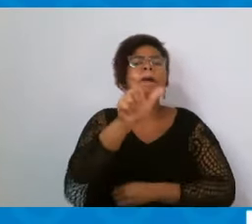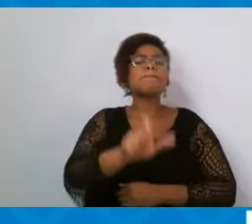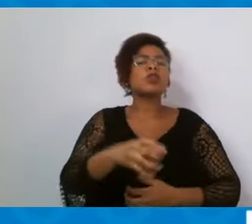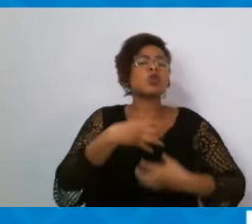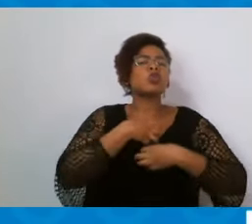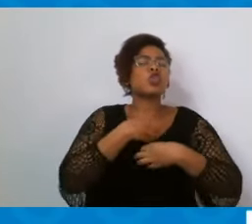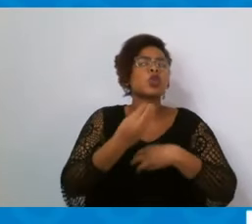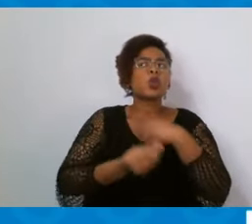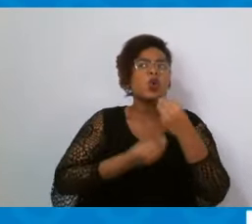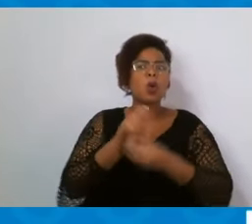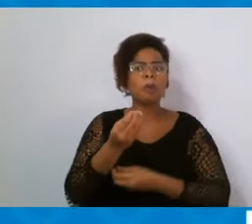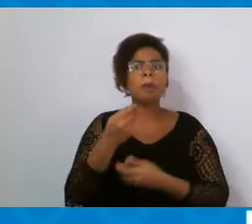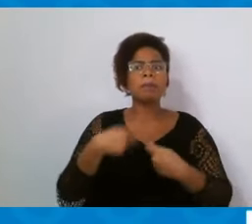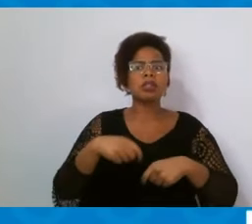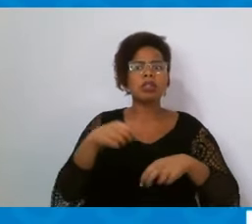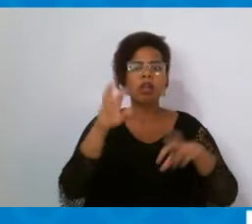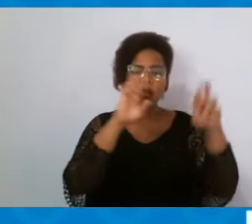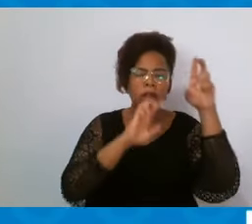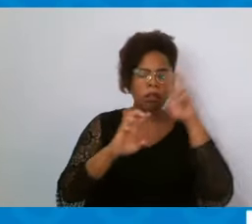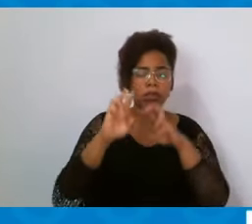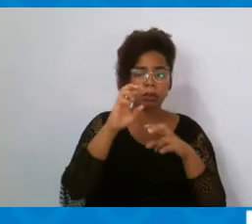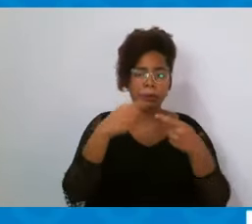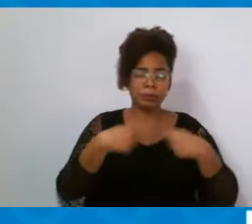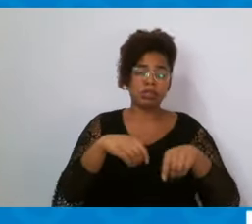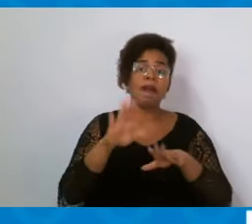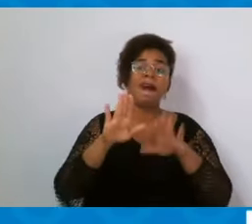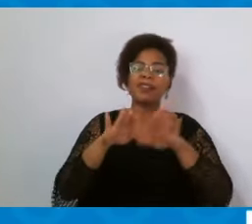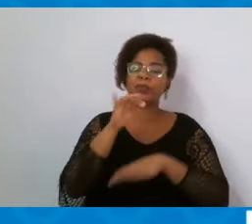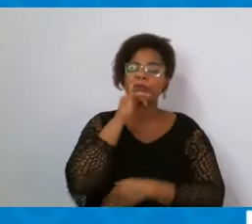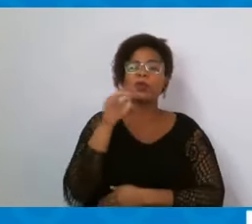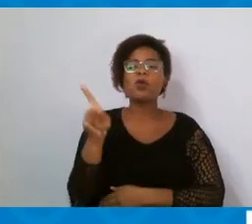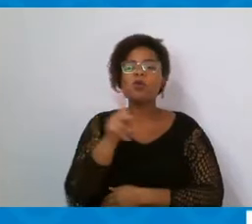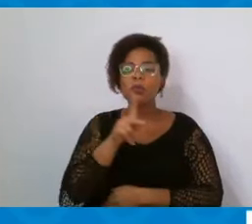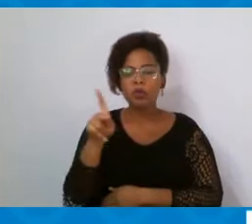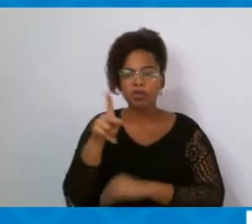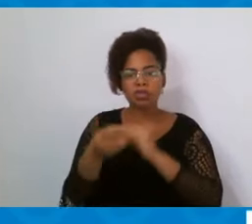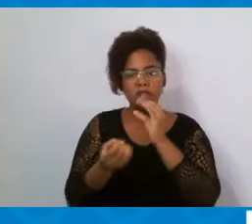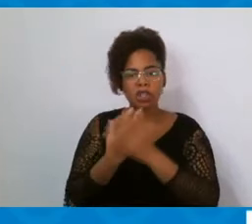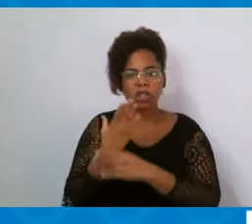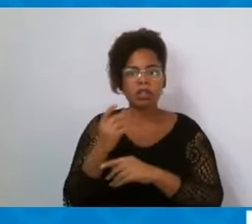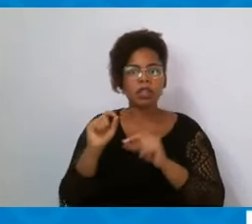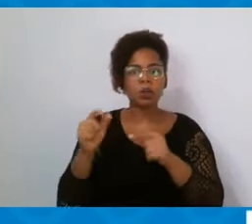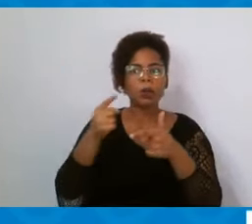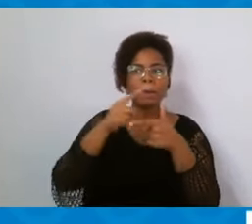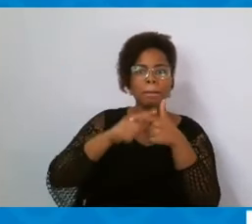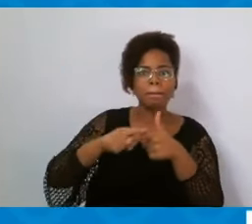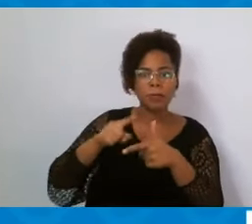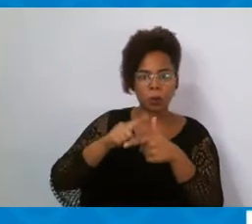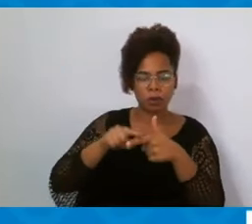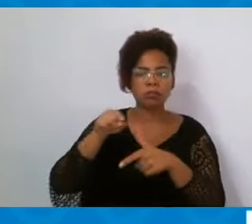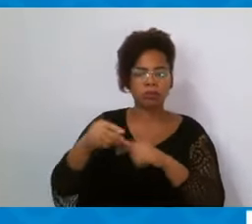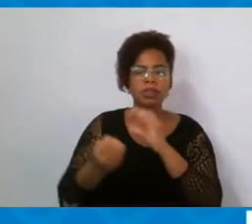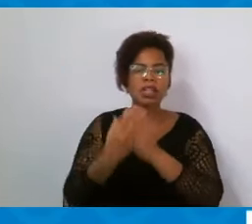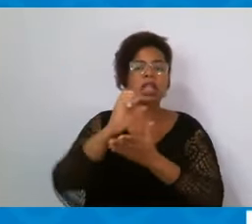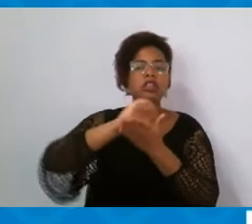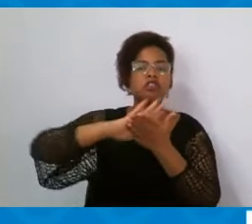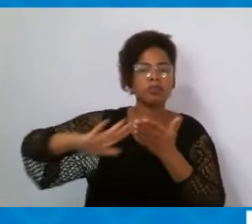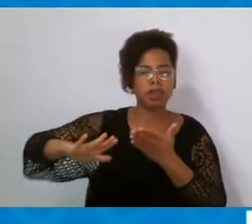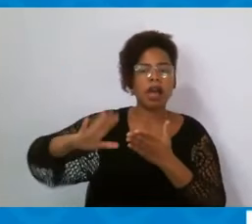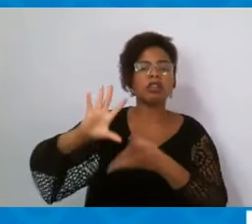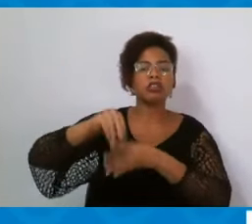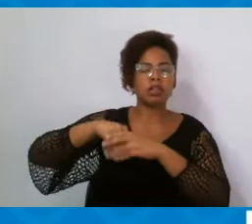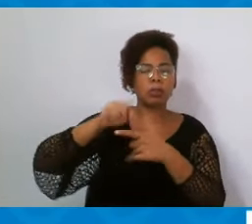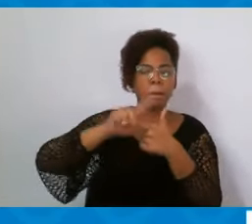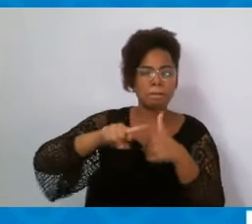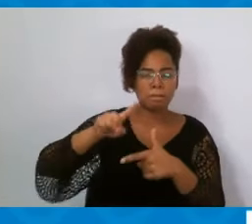pronto e os estudantes nunca têm a oportunidade de identificar um problema na sua comunidade ou na